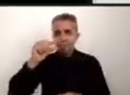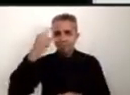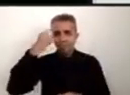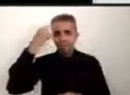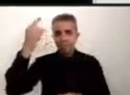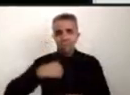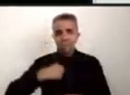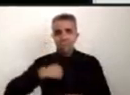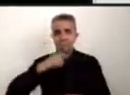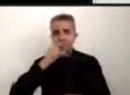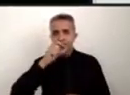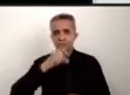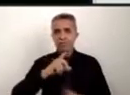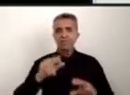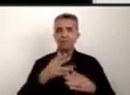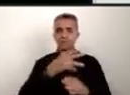procurá-lo?